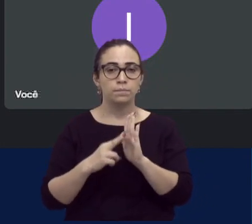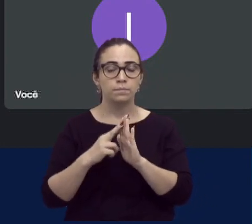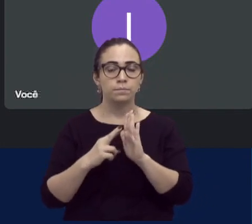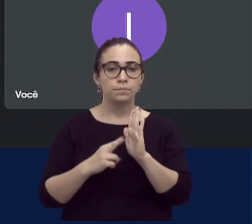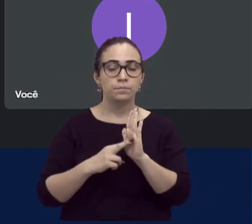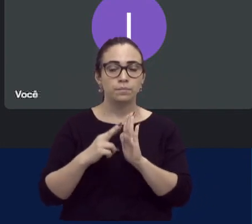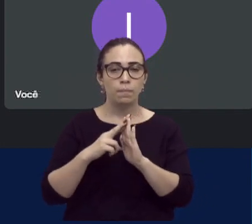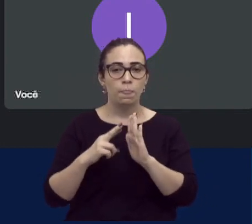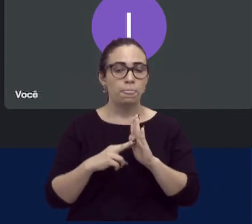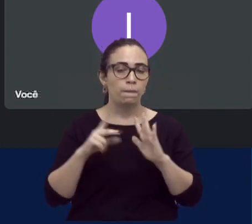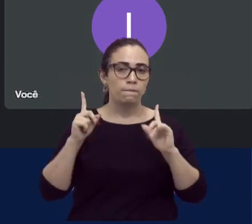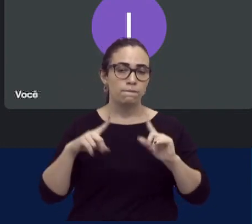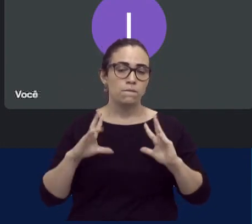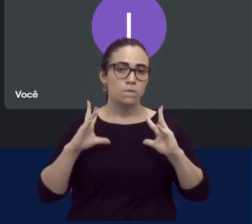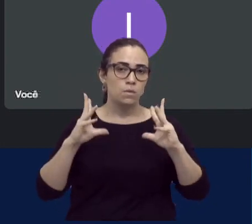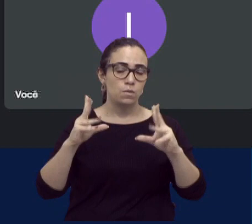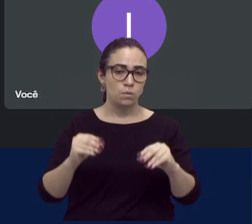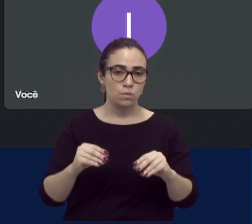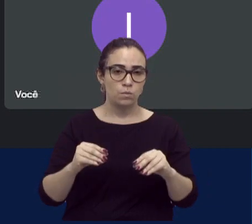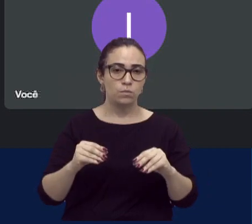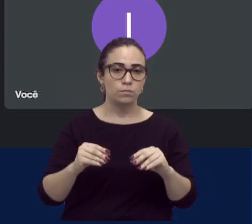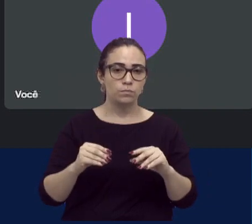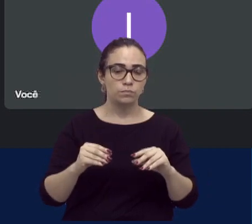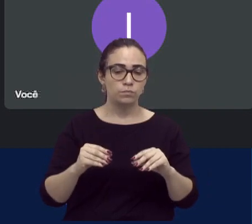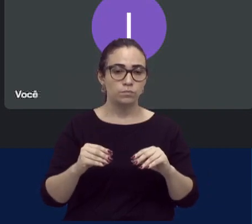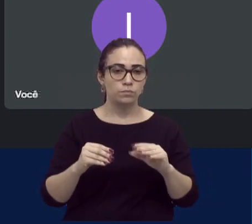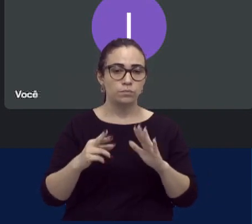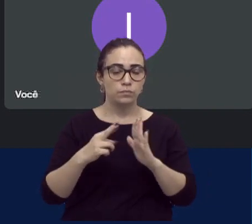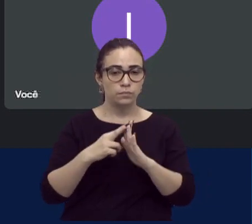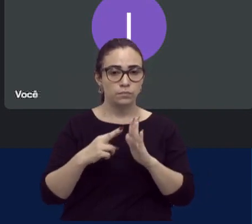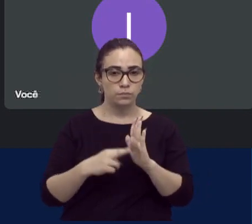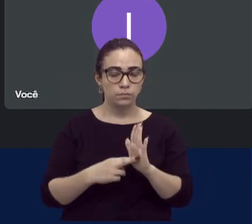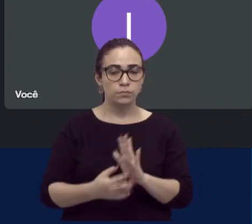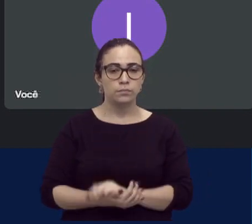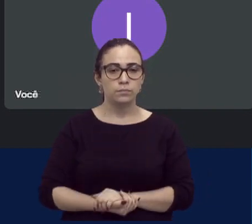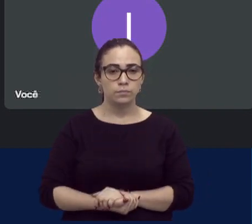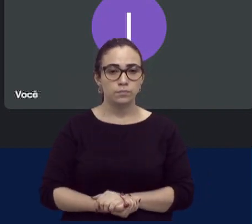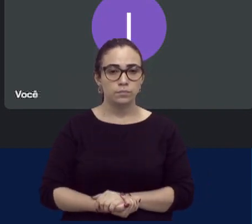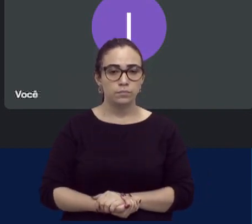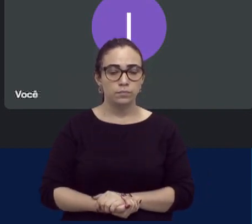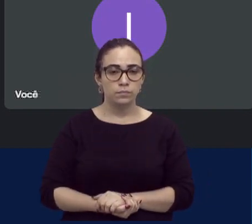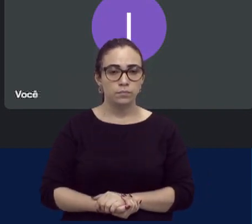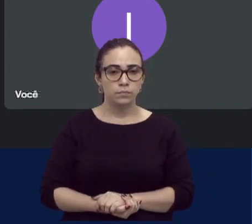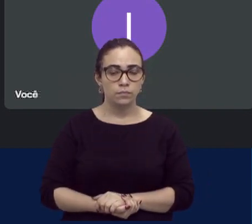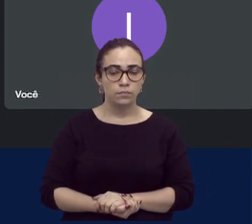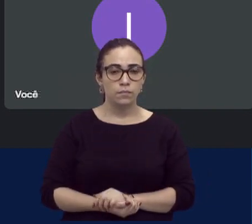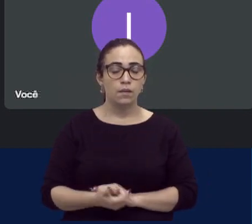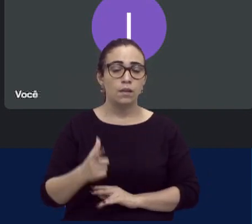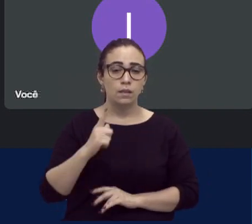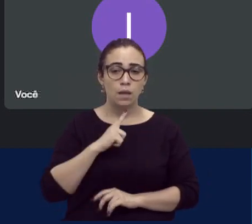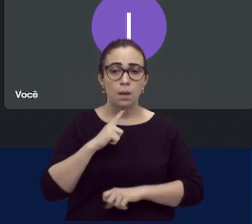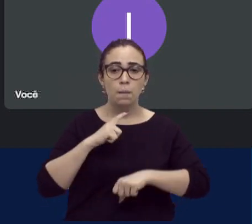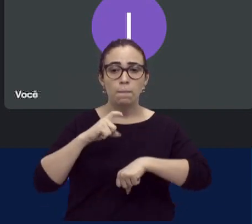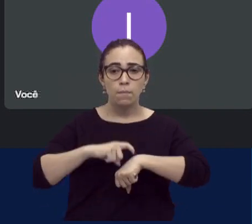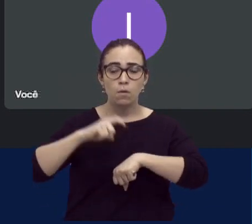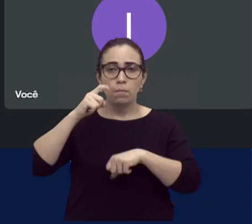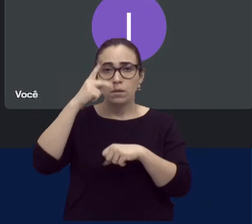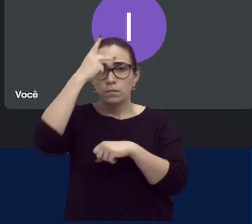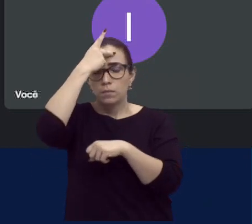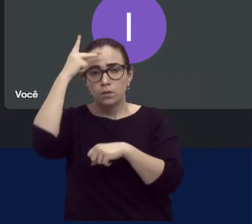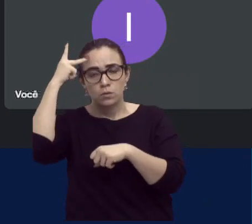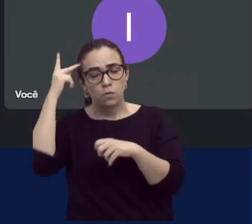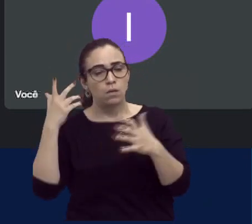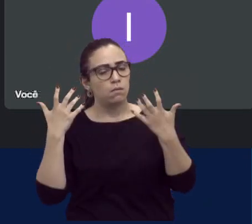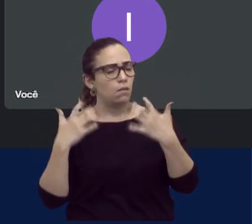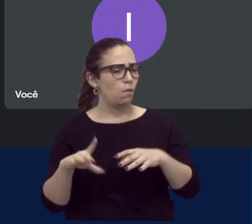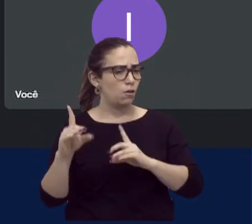são universais, porém, matematicamente, toda regra tem sua exceção. Existe uma situação em que a pessoa não vai querer diálogo